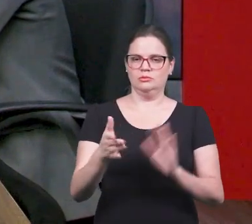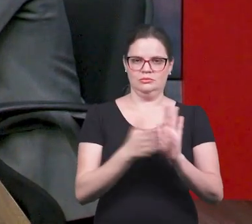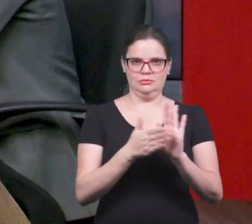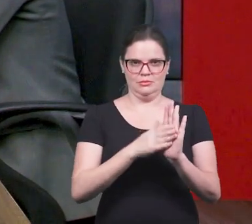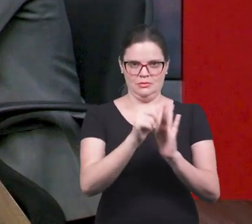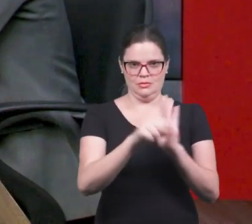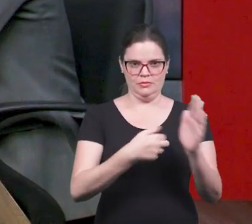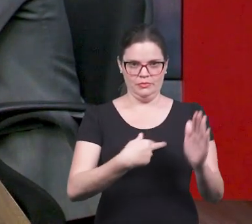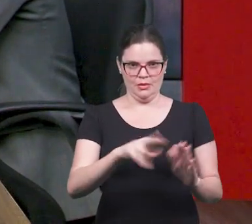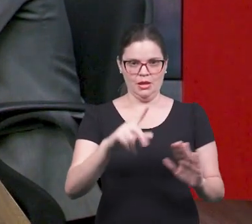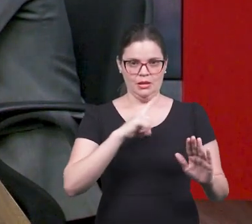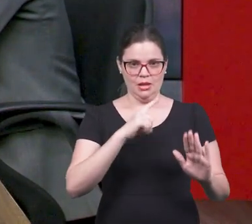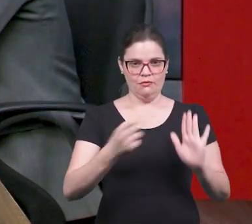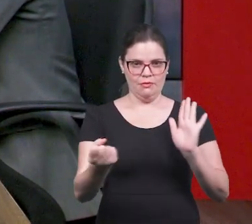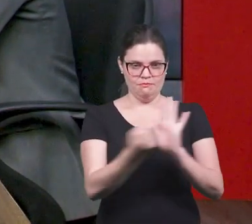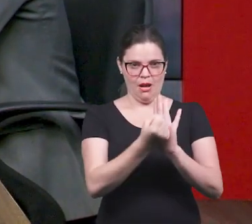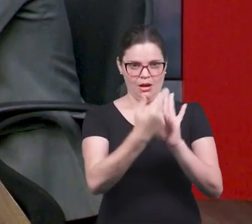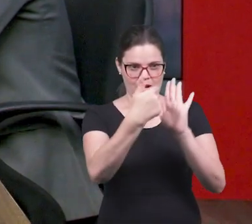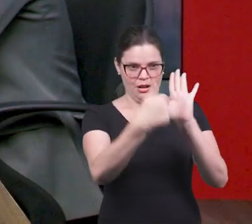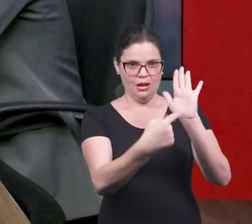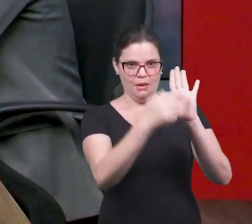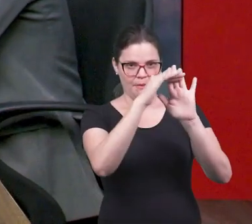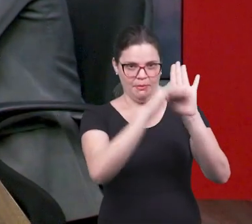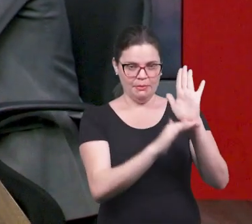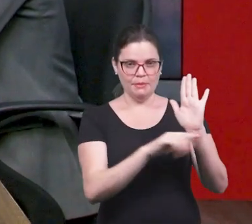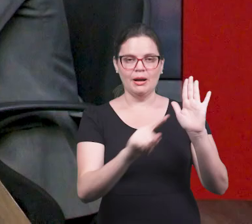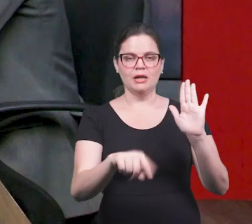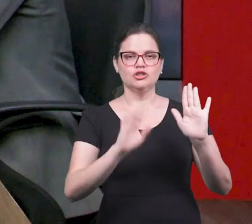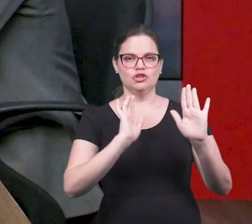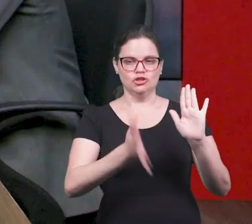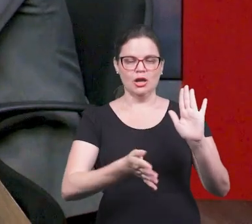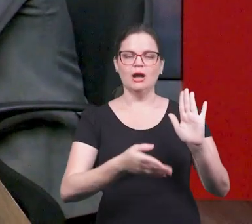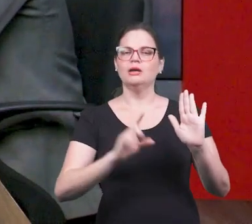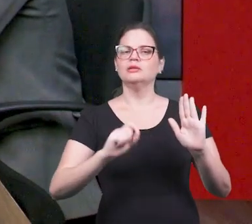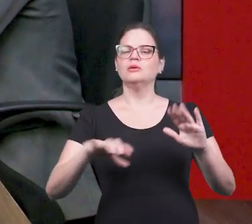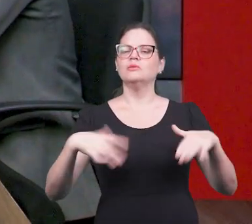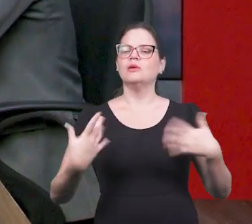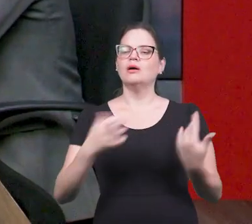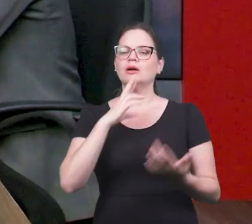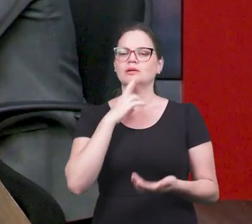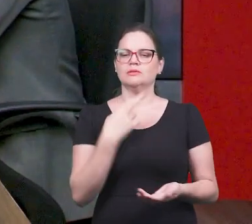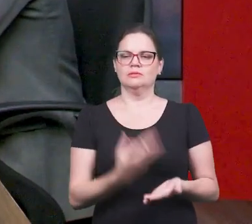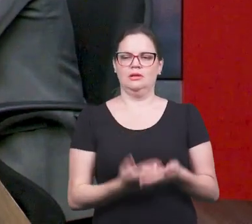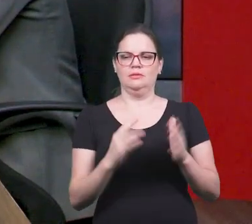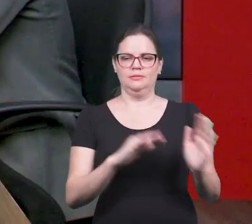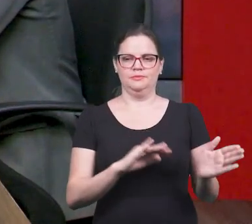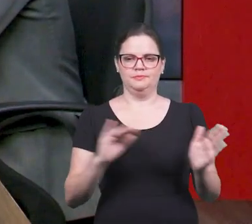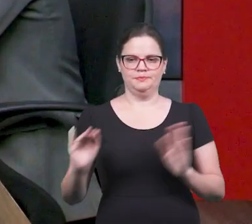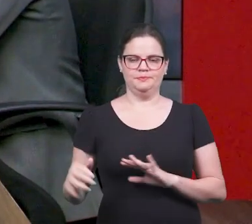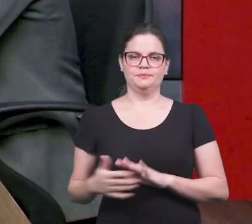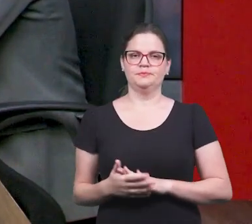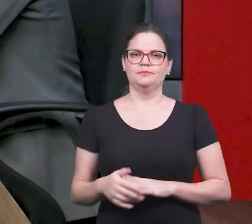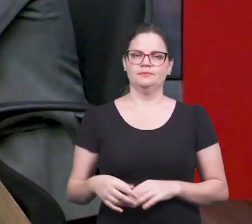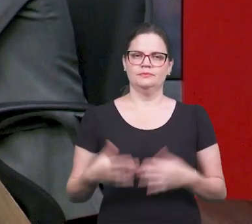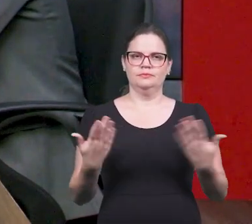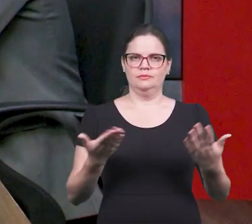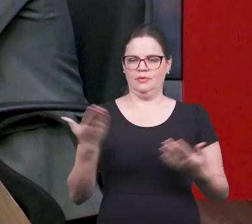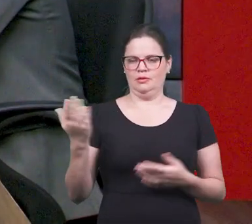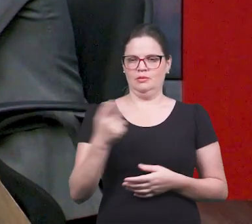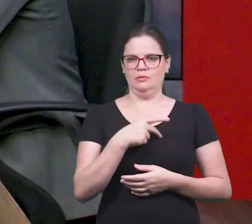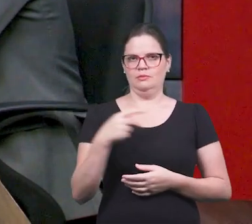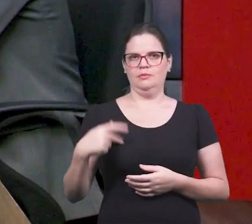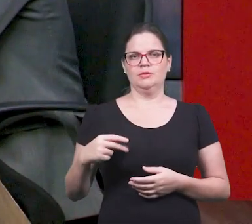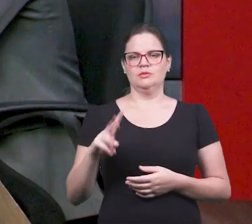reforma? Ô Edson, até de acordo com aquilo que o companheiro que nos antecedeu, o pastor Walter, ele fez